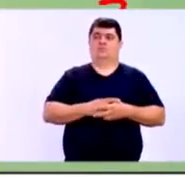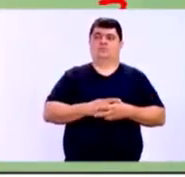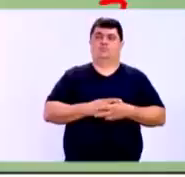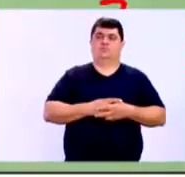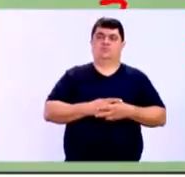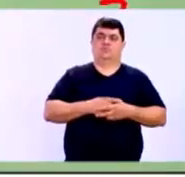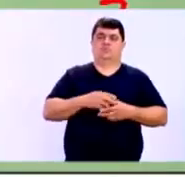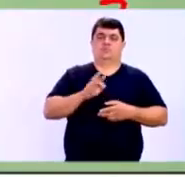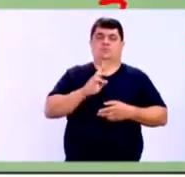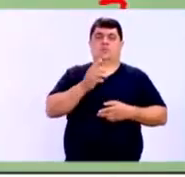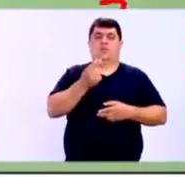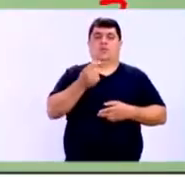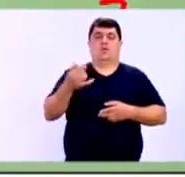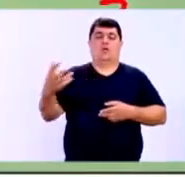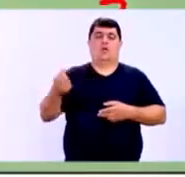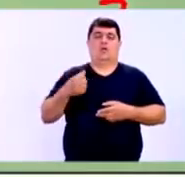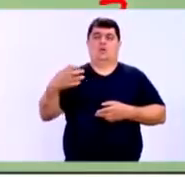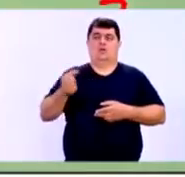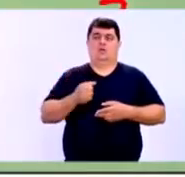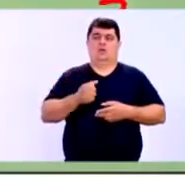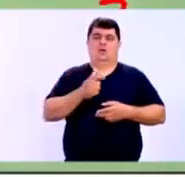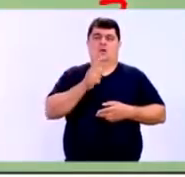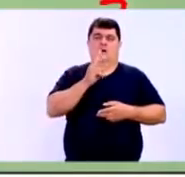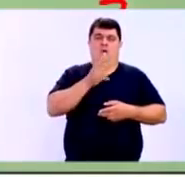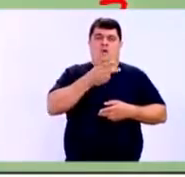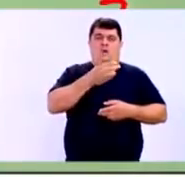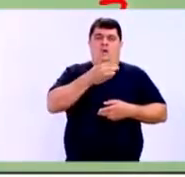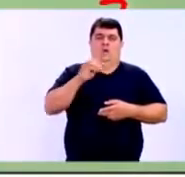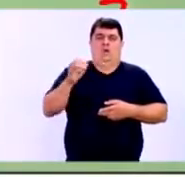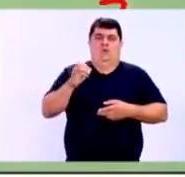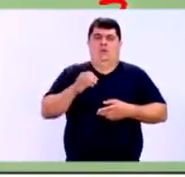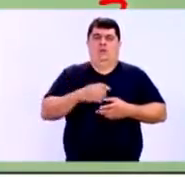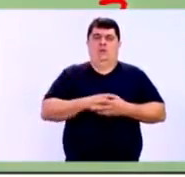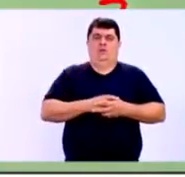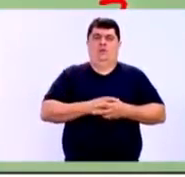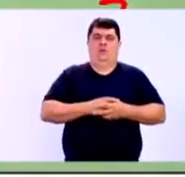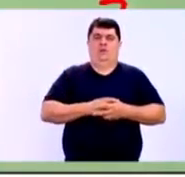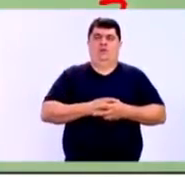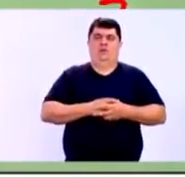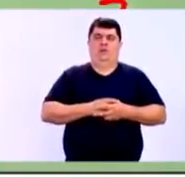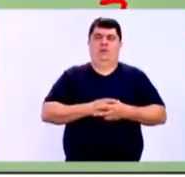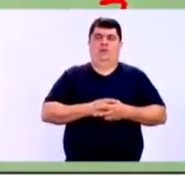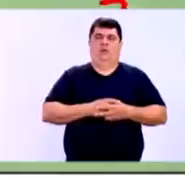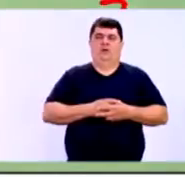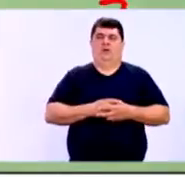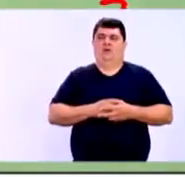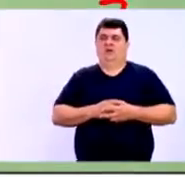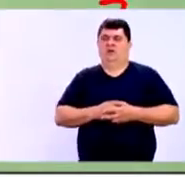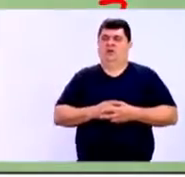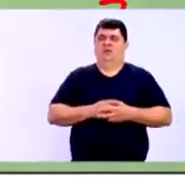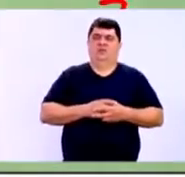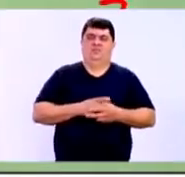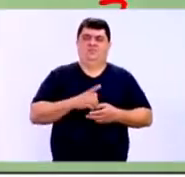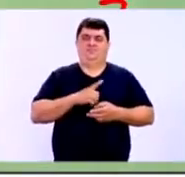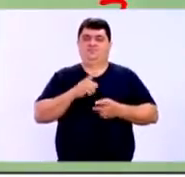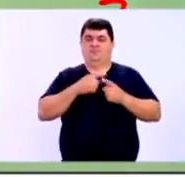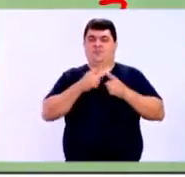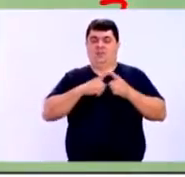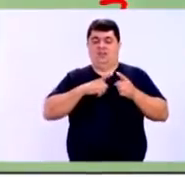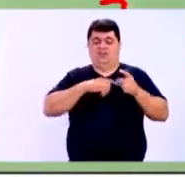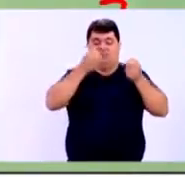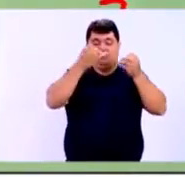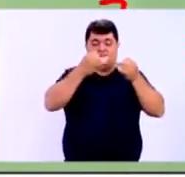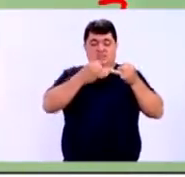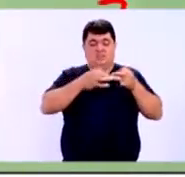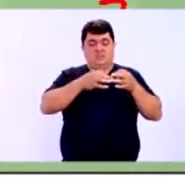venda, opa, receita de venda, 2.300, certo? Então, através daqui, se chama desdobrado devido à